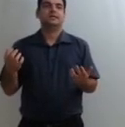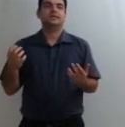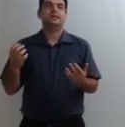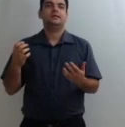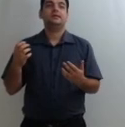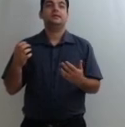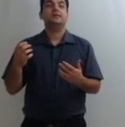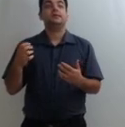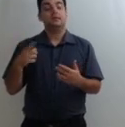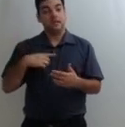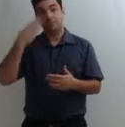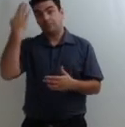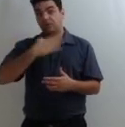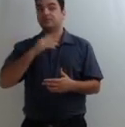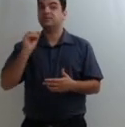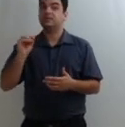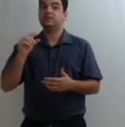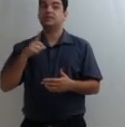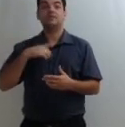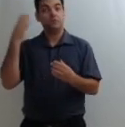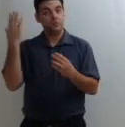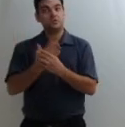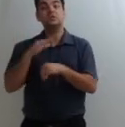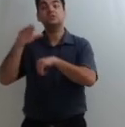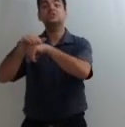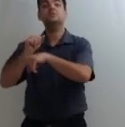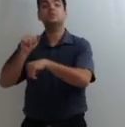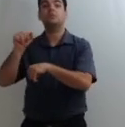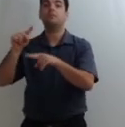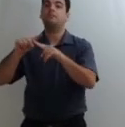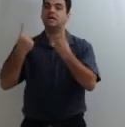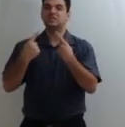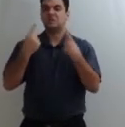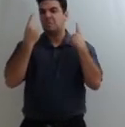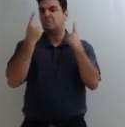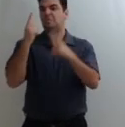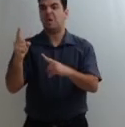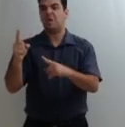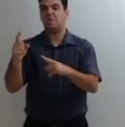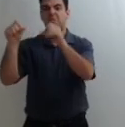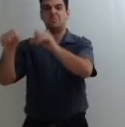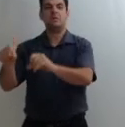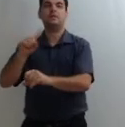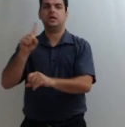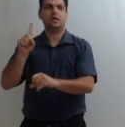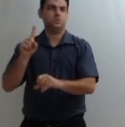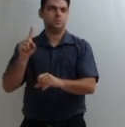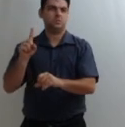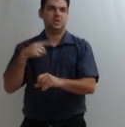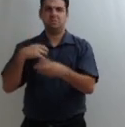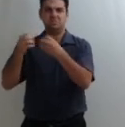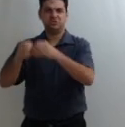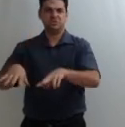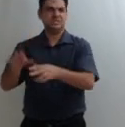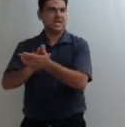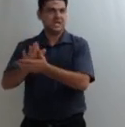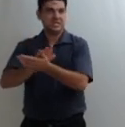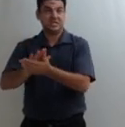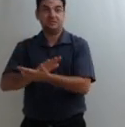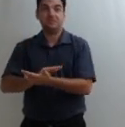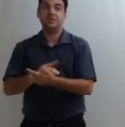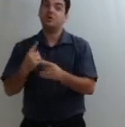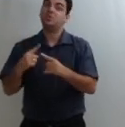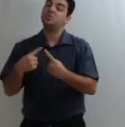constar que essa intimação não gera consequências negativas ao paciente, caso ele resolva desatendê-lo,